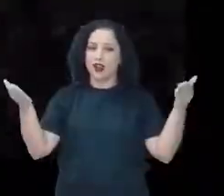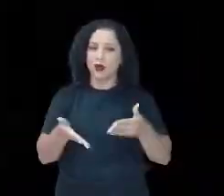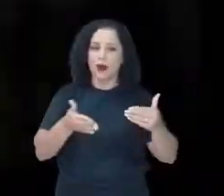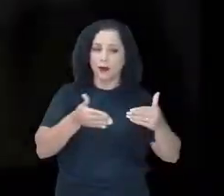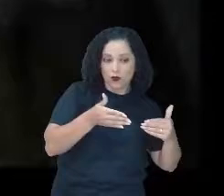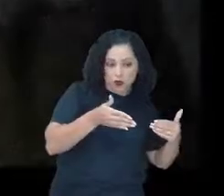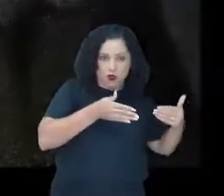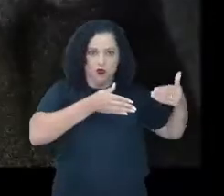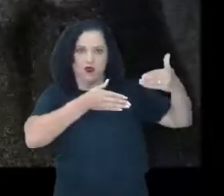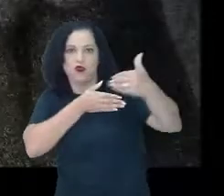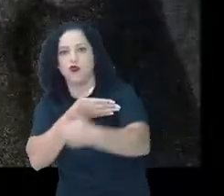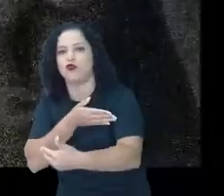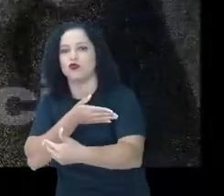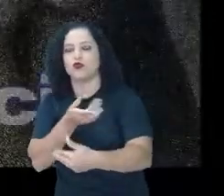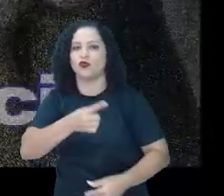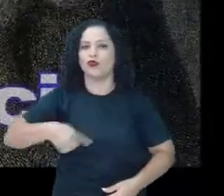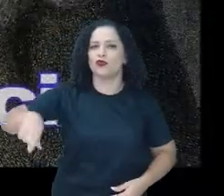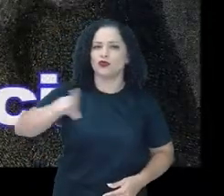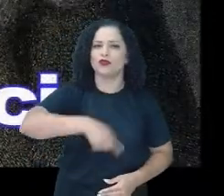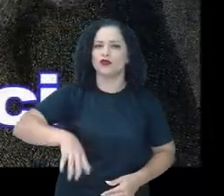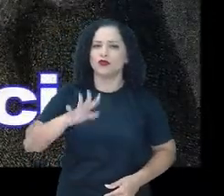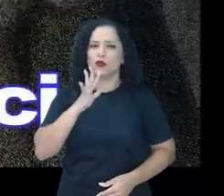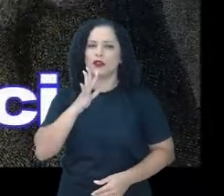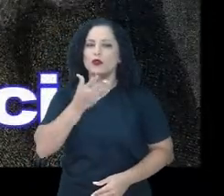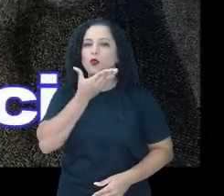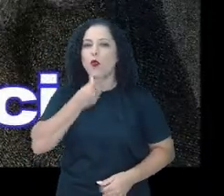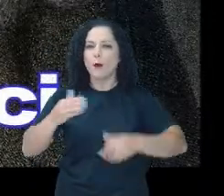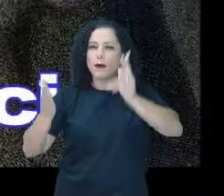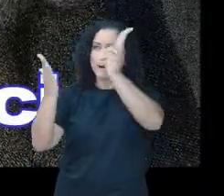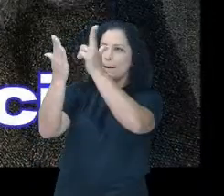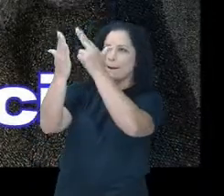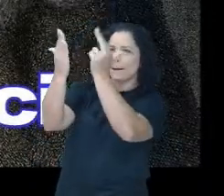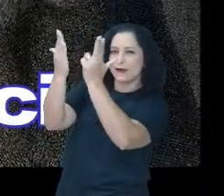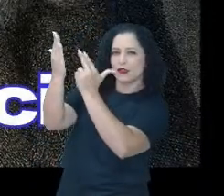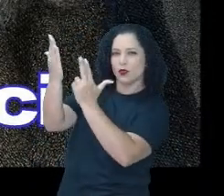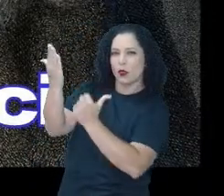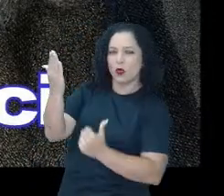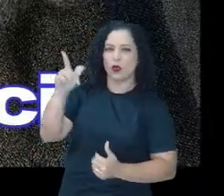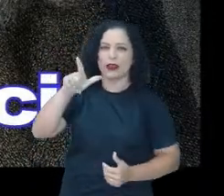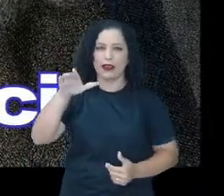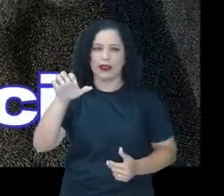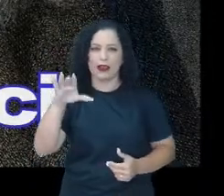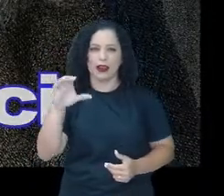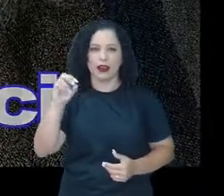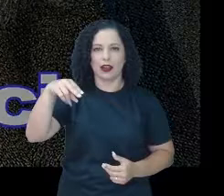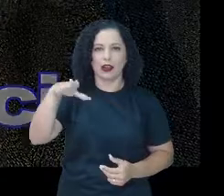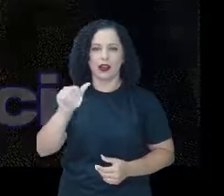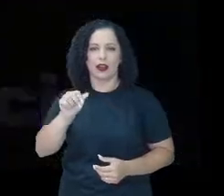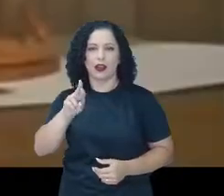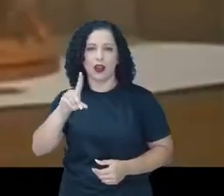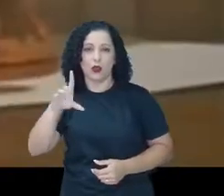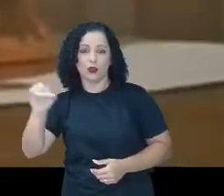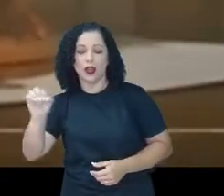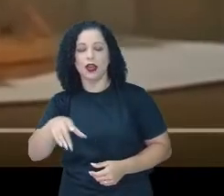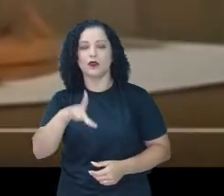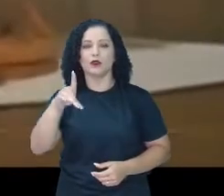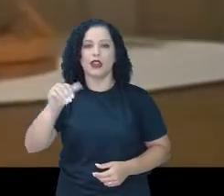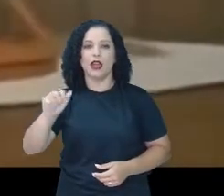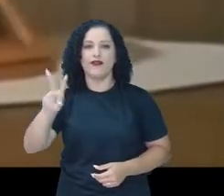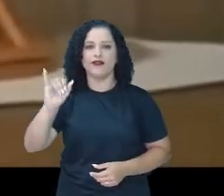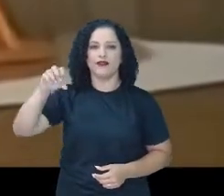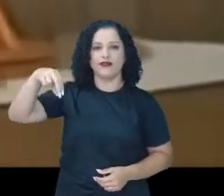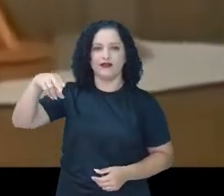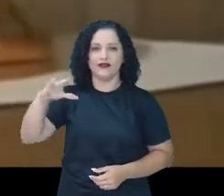tempo. Vocês já ouviram falar de Leonardo da Vinci? Aquele que pintou a Mona Lisa? Pois é, ele desenvolveu vários projetos